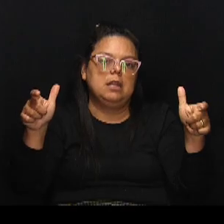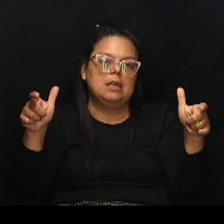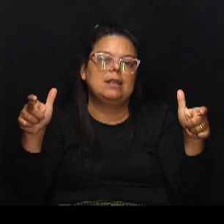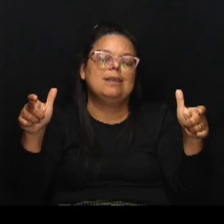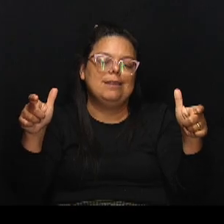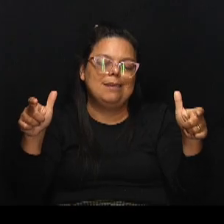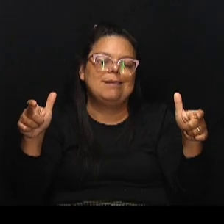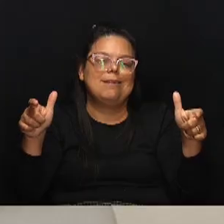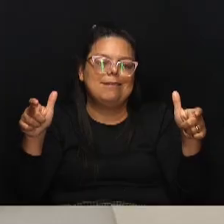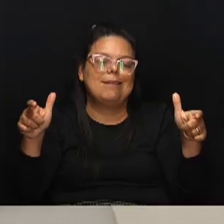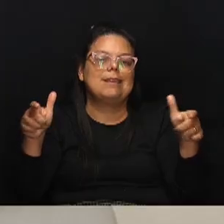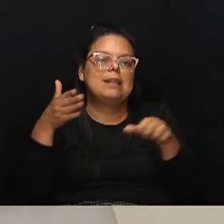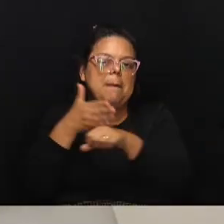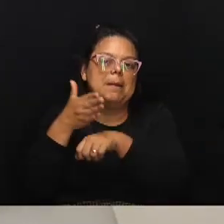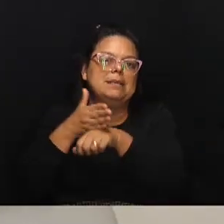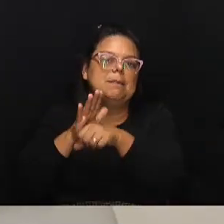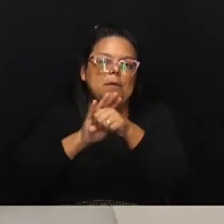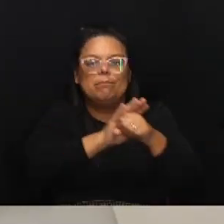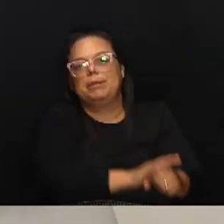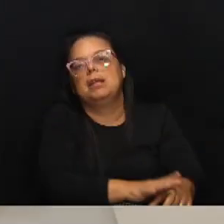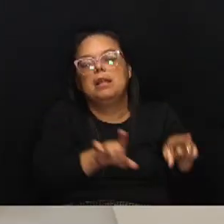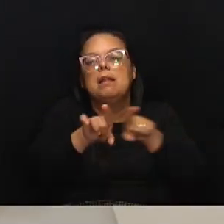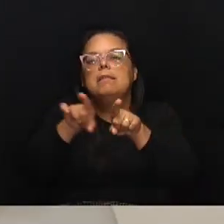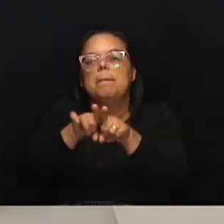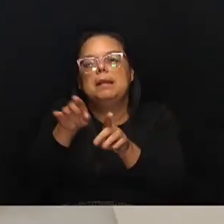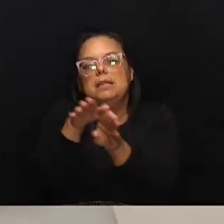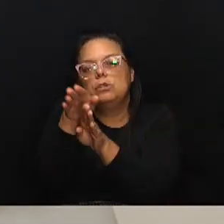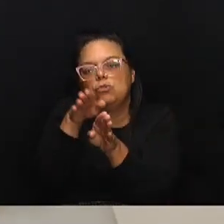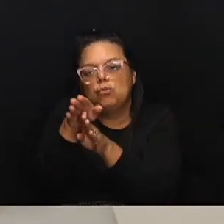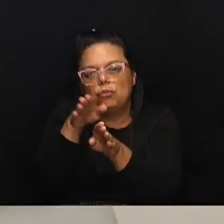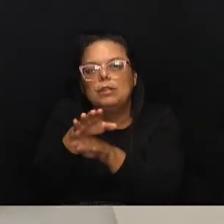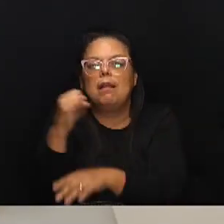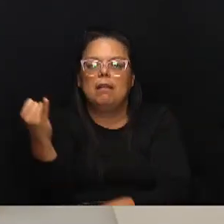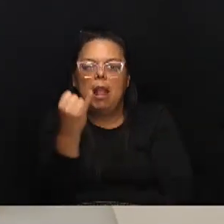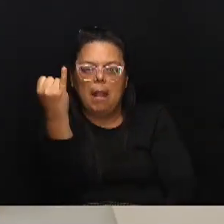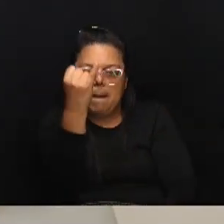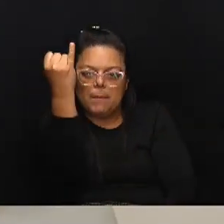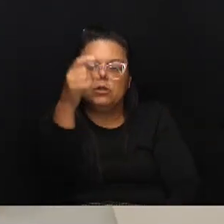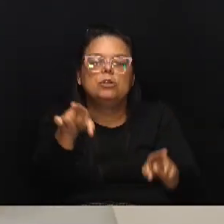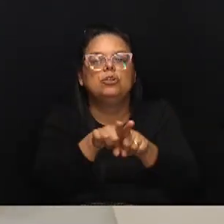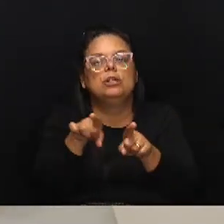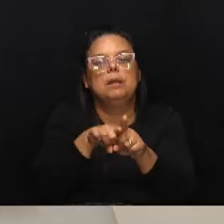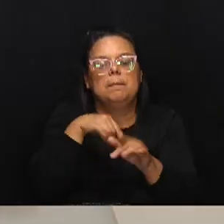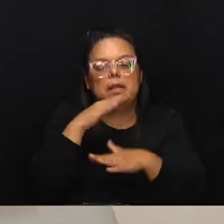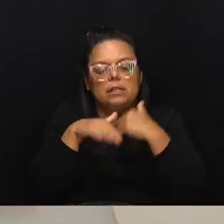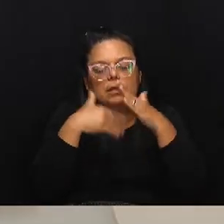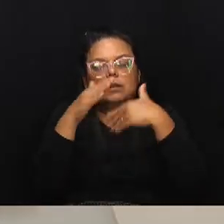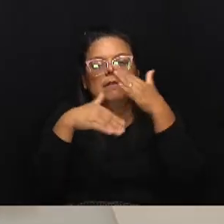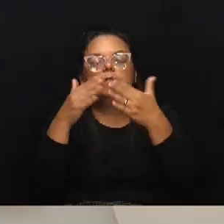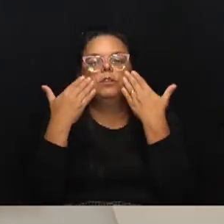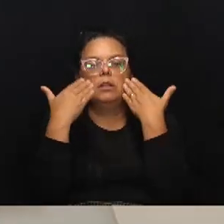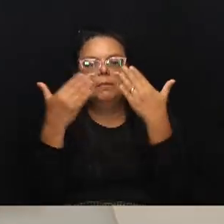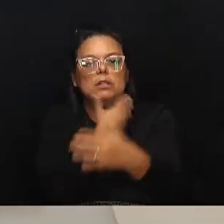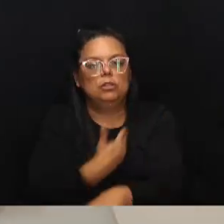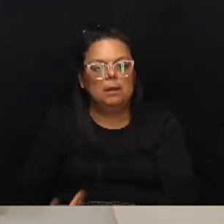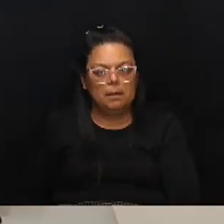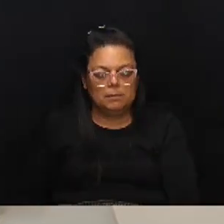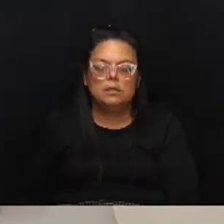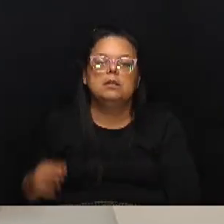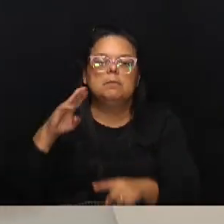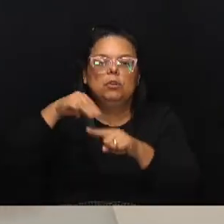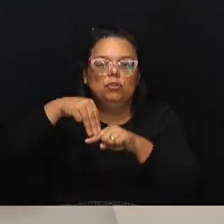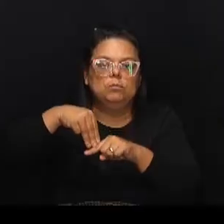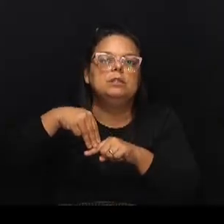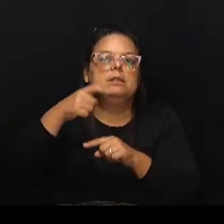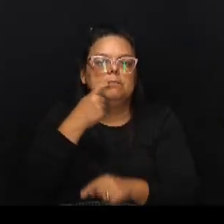na participação. A criação desse conselho foi de extrema importância, né, dos avanços das políticas públicas para o município